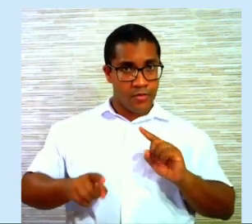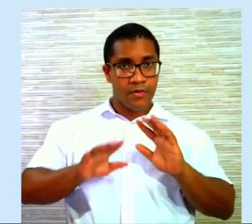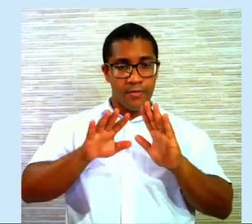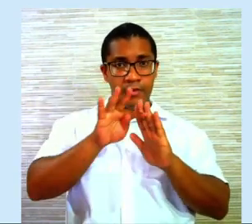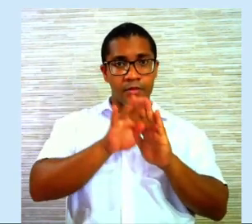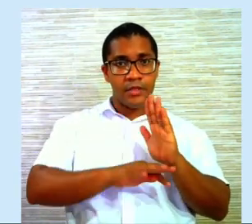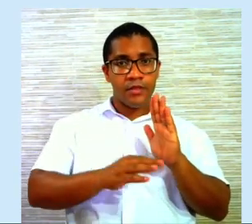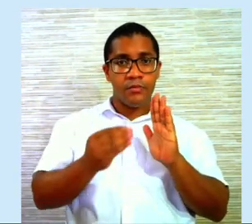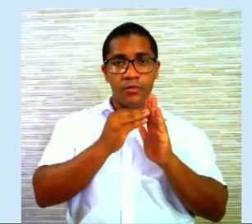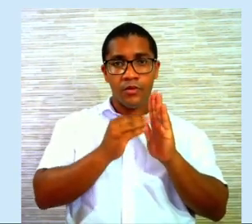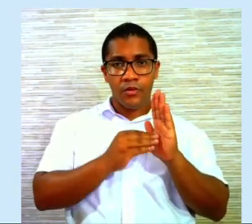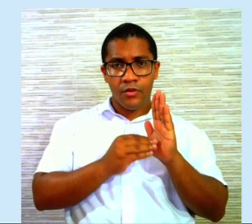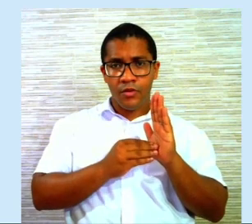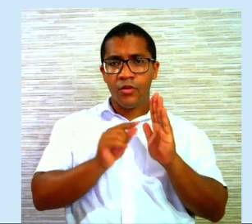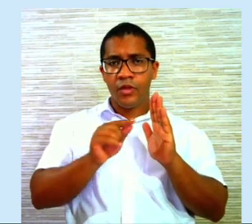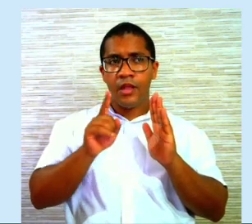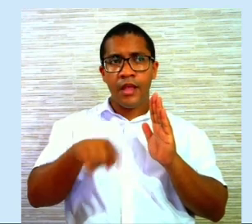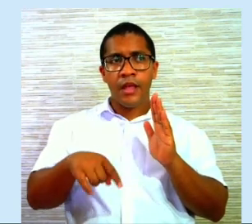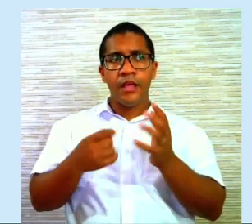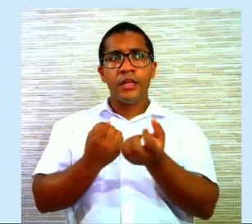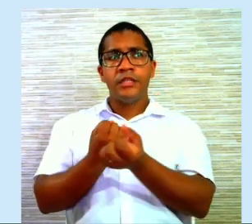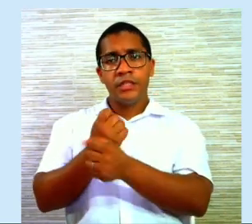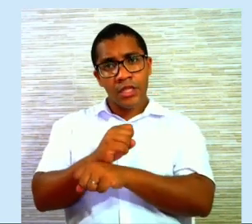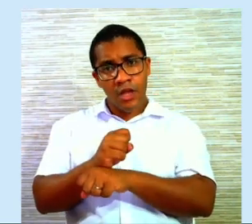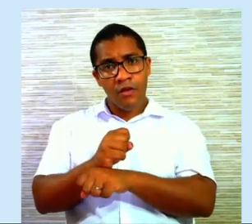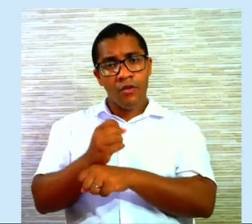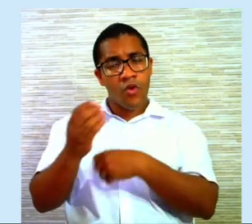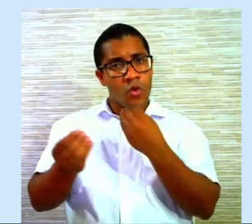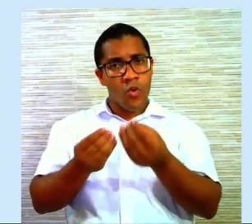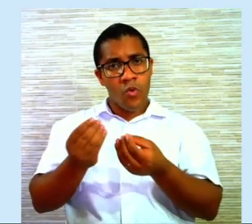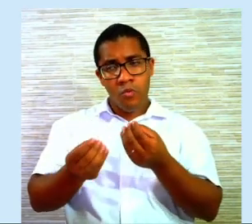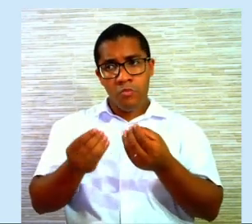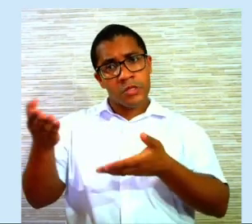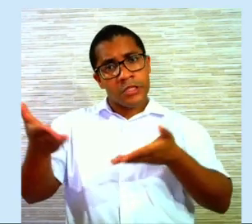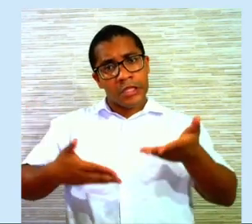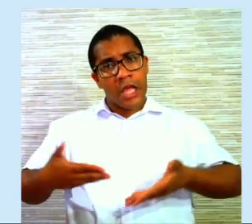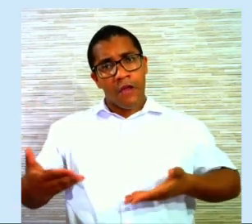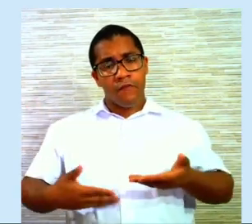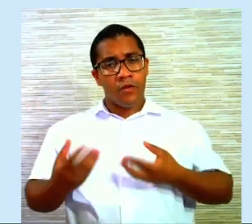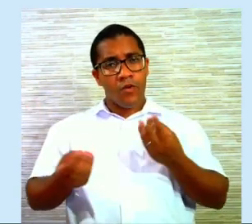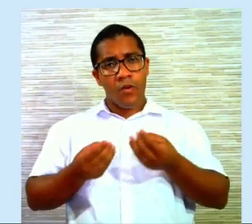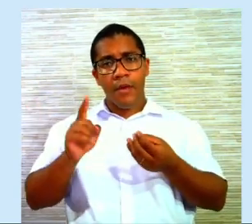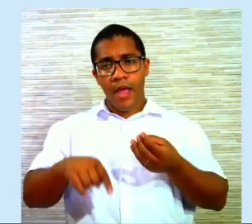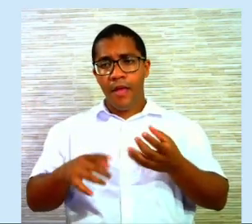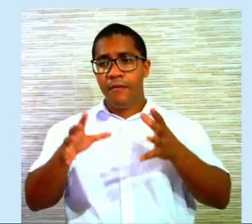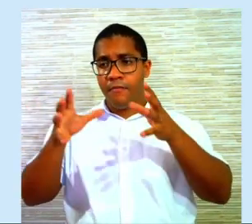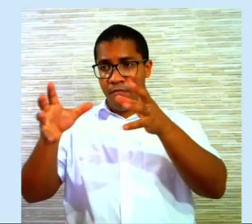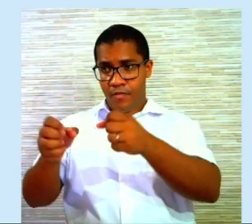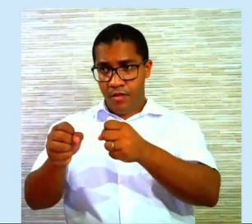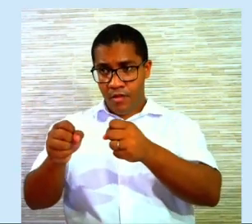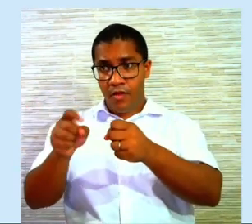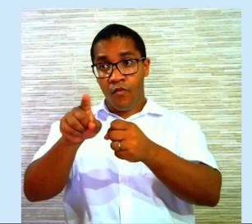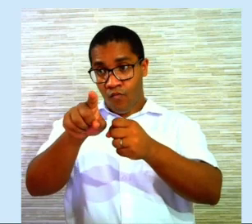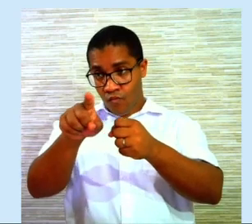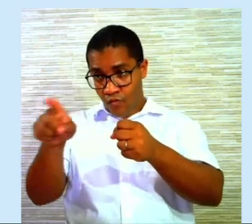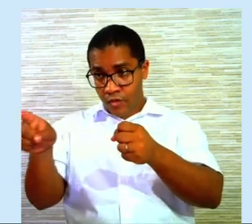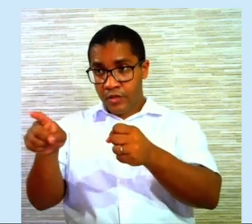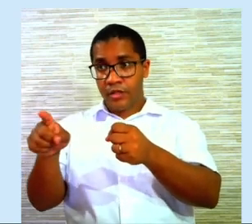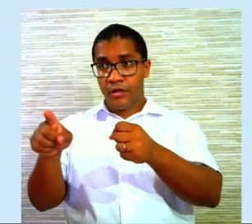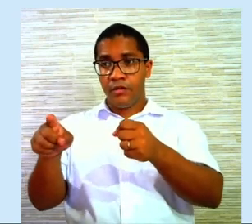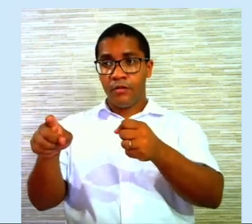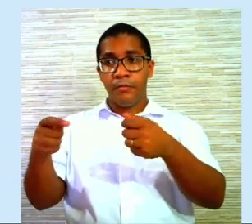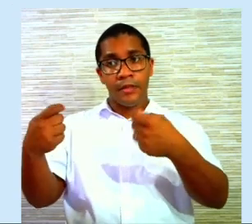texto, existe outra forma de escravidão, que é a de servidão por dívida. É o aprisionamento de